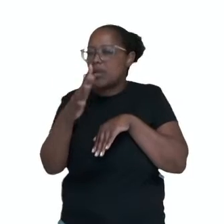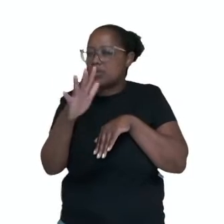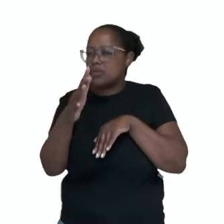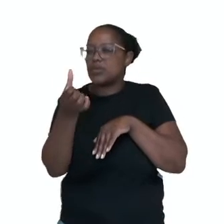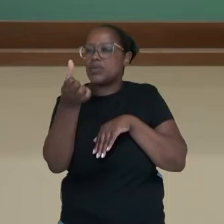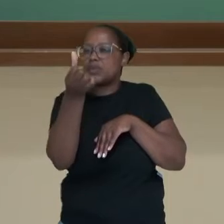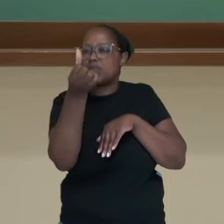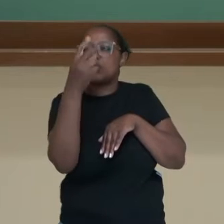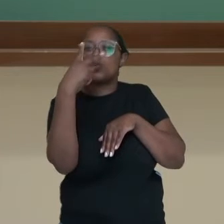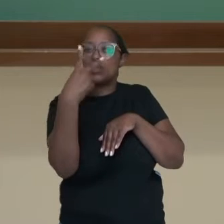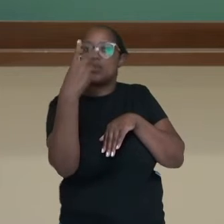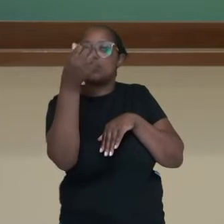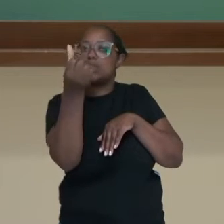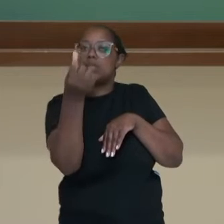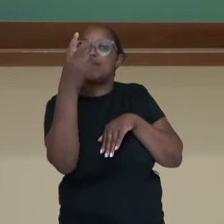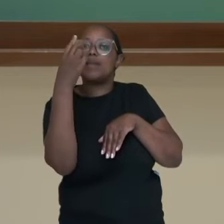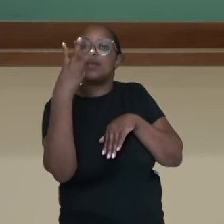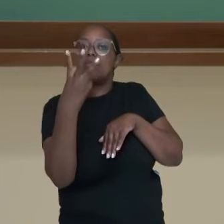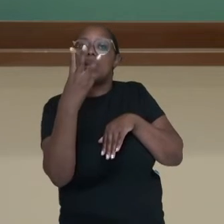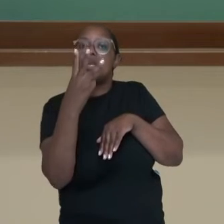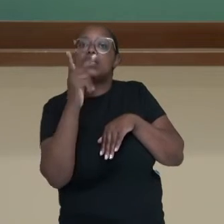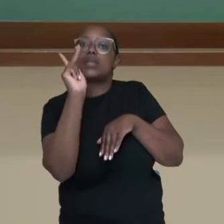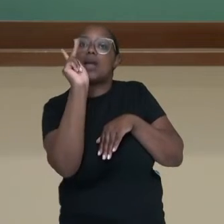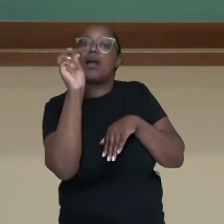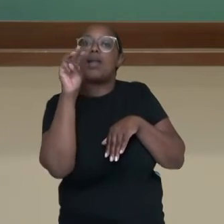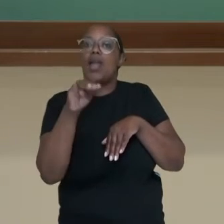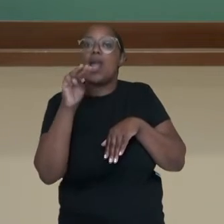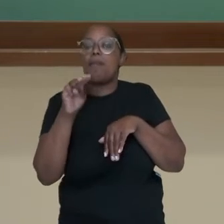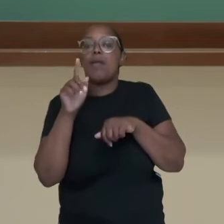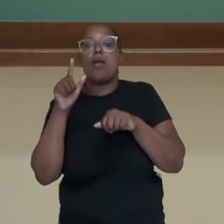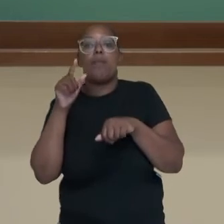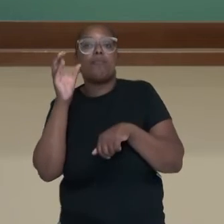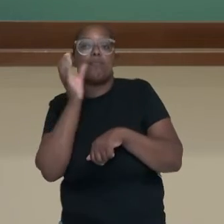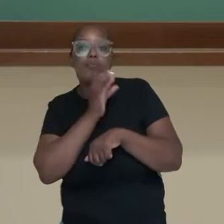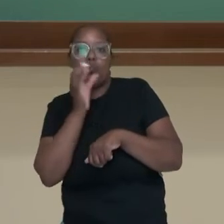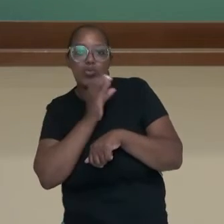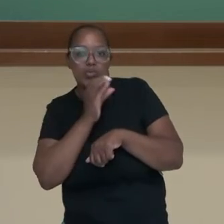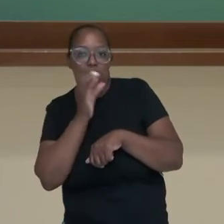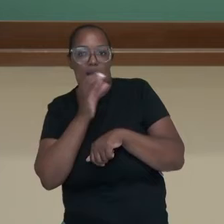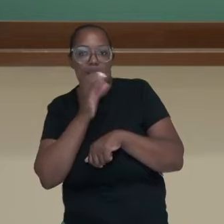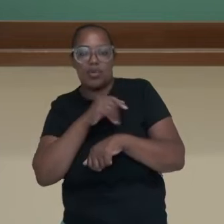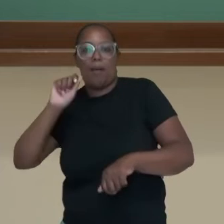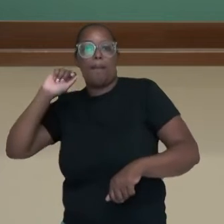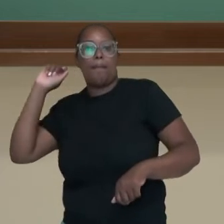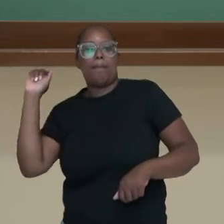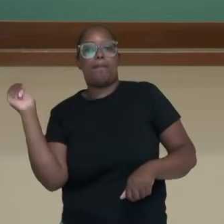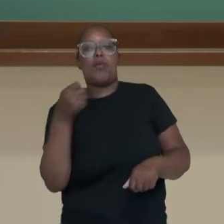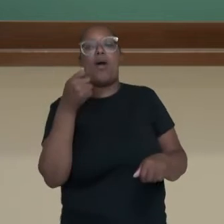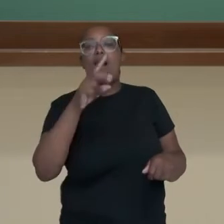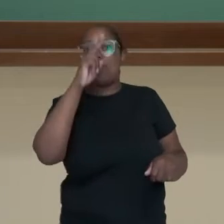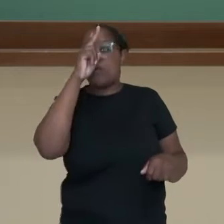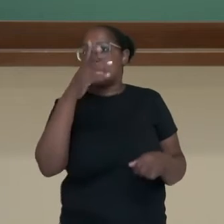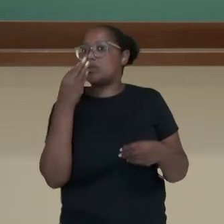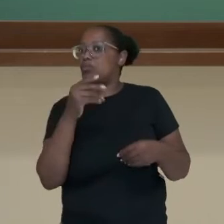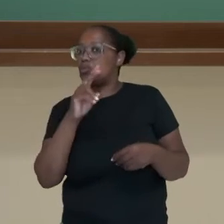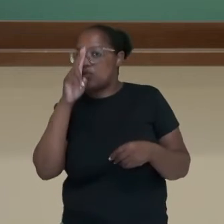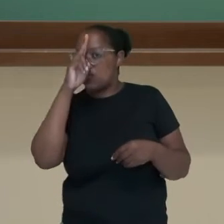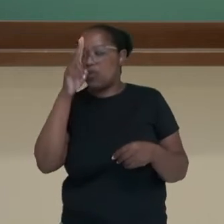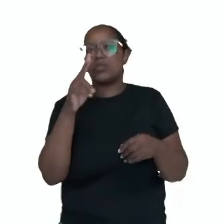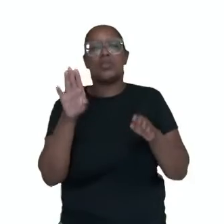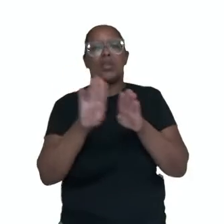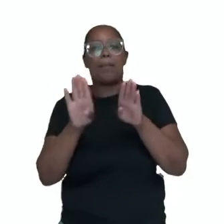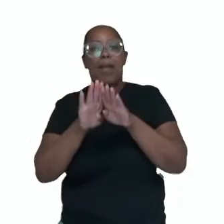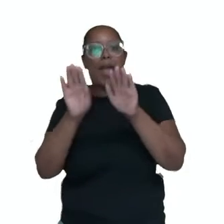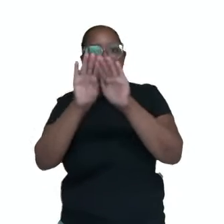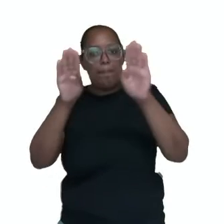263 km por hora. Então, uma bolinha muito veloz, né? A mesa oficial do tênis